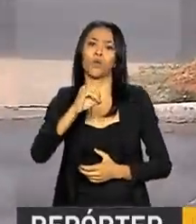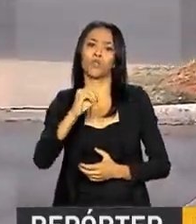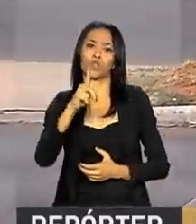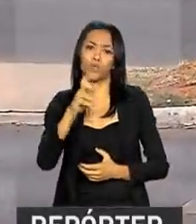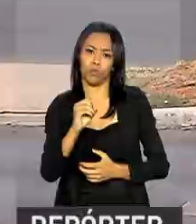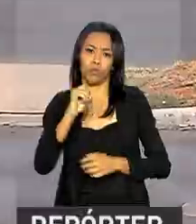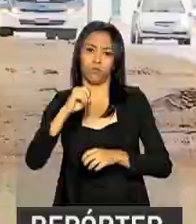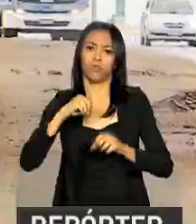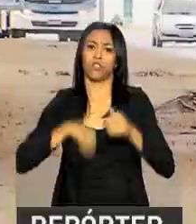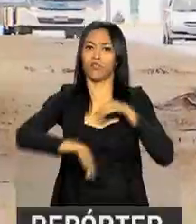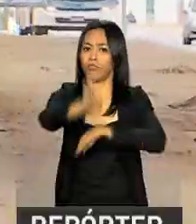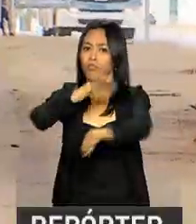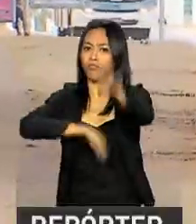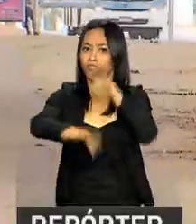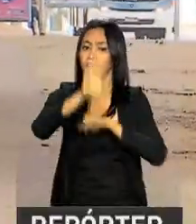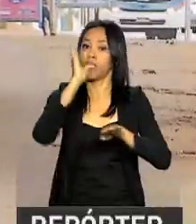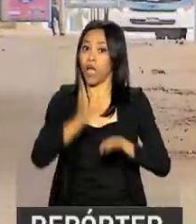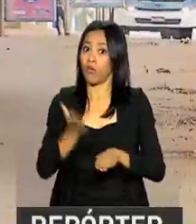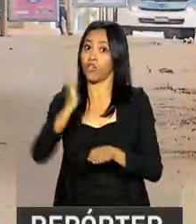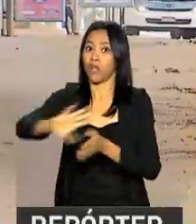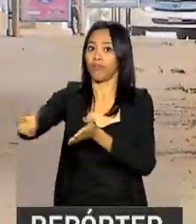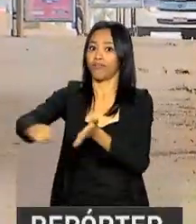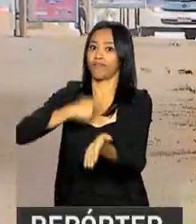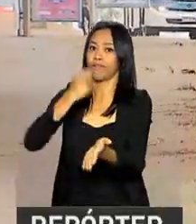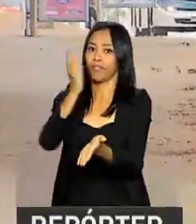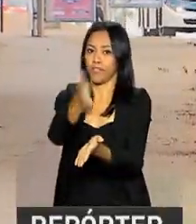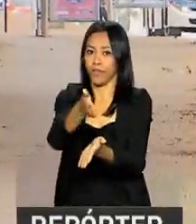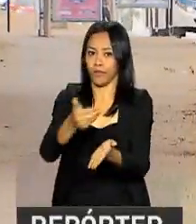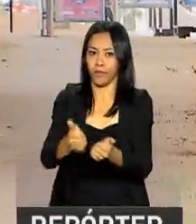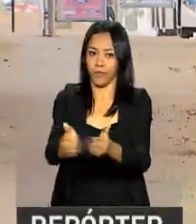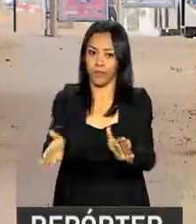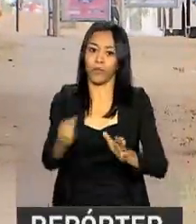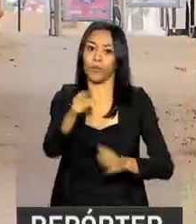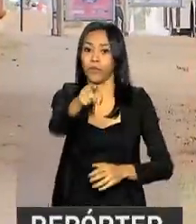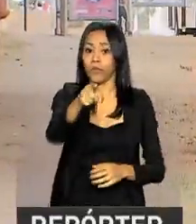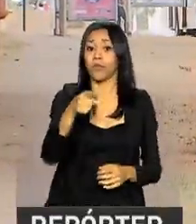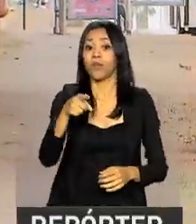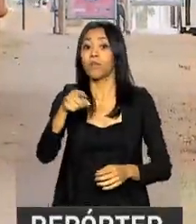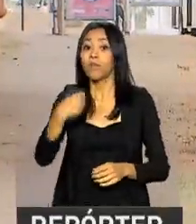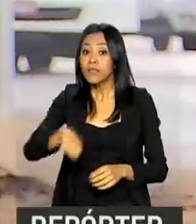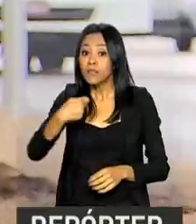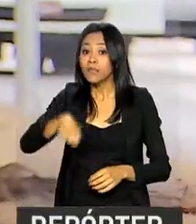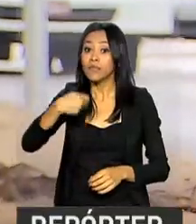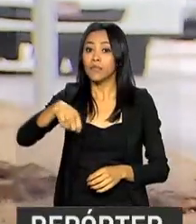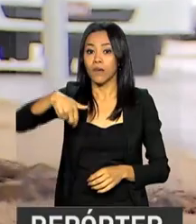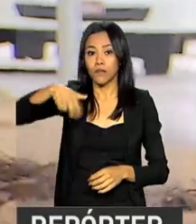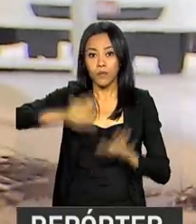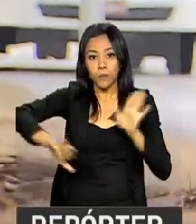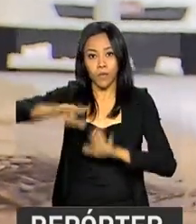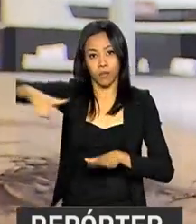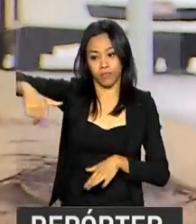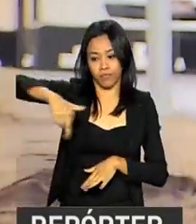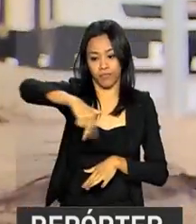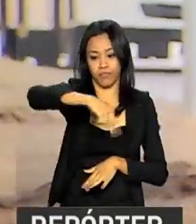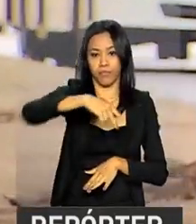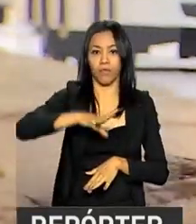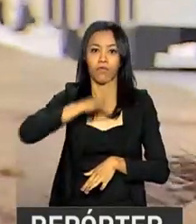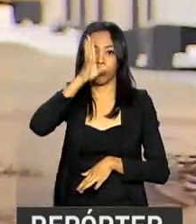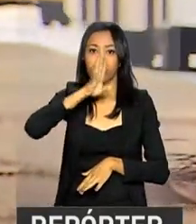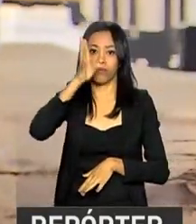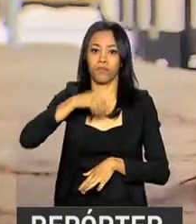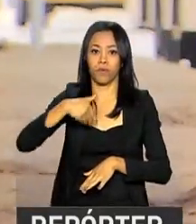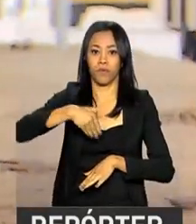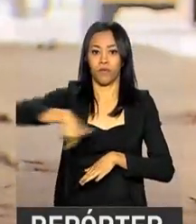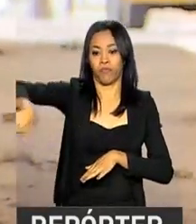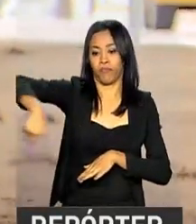regulamentada para os pedestres são infrações permanecer nas pistas por onde passam os veículos e atravessar fora dos locais